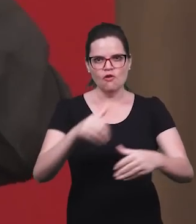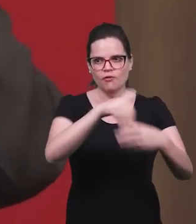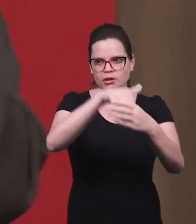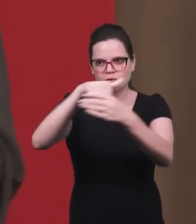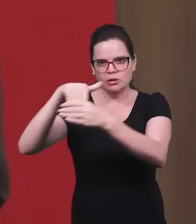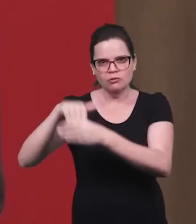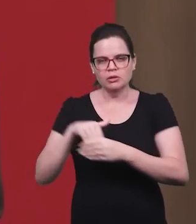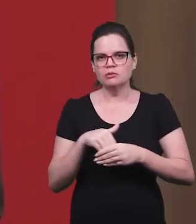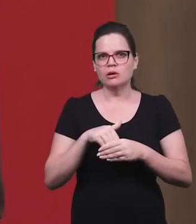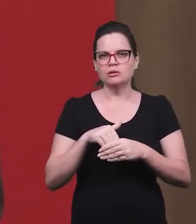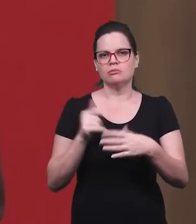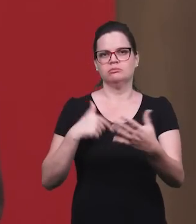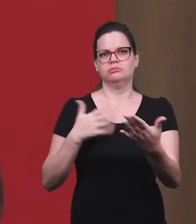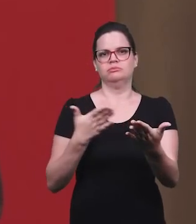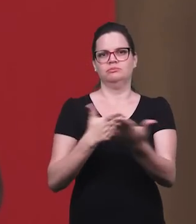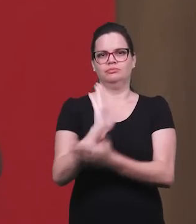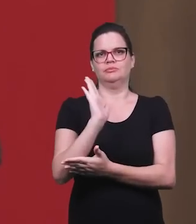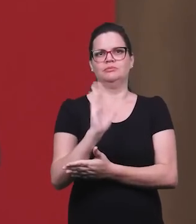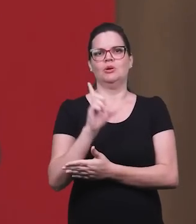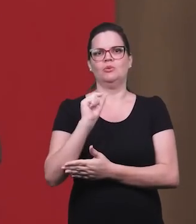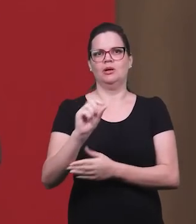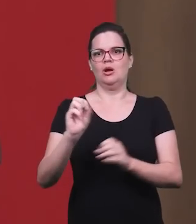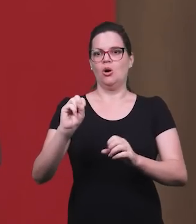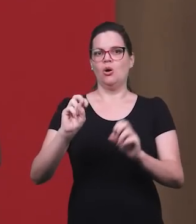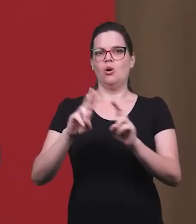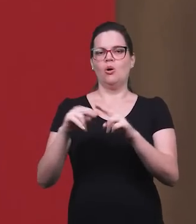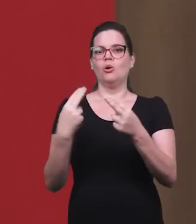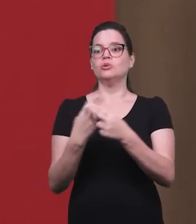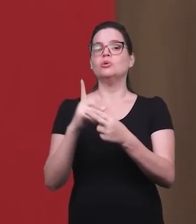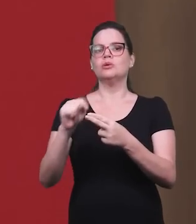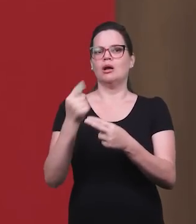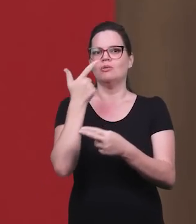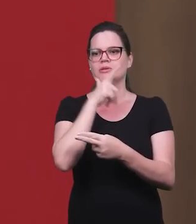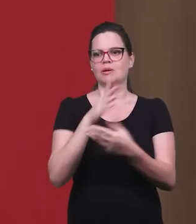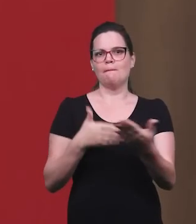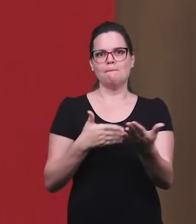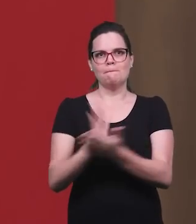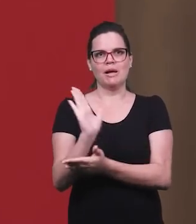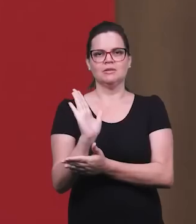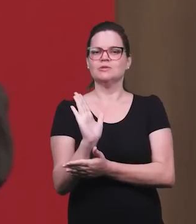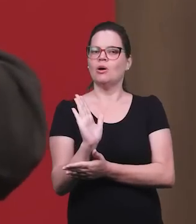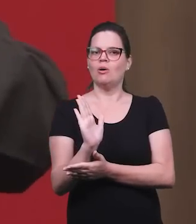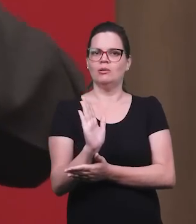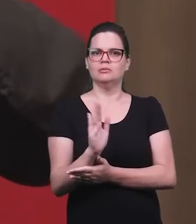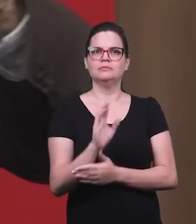e foi aprovado, porque na ONU se aprova por 2/3 dos votos. A medida